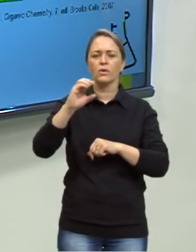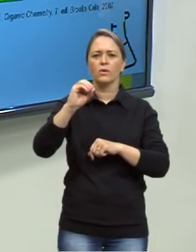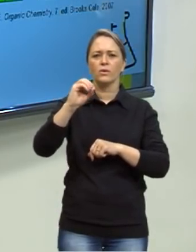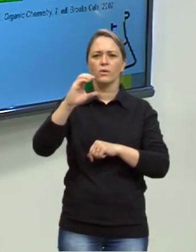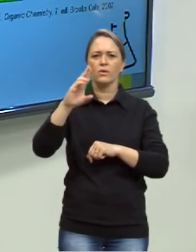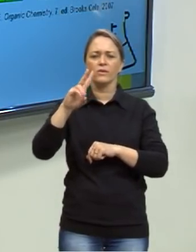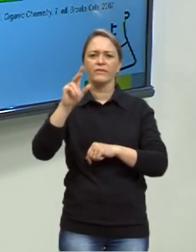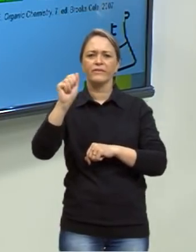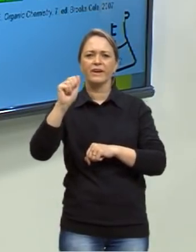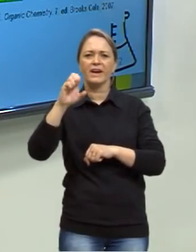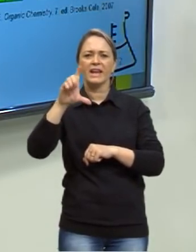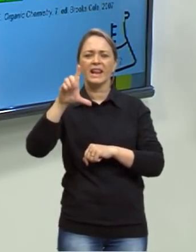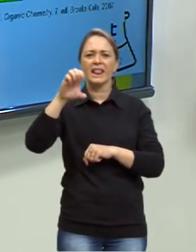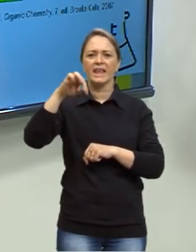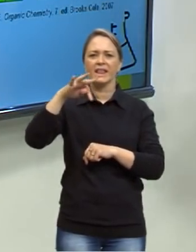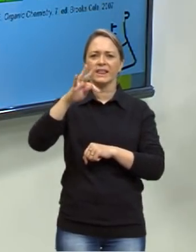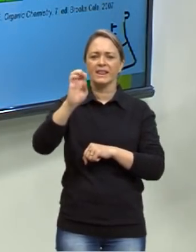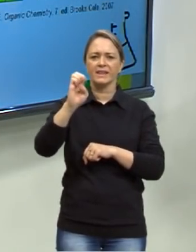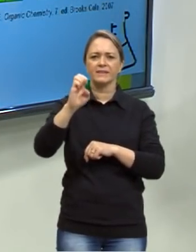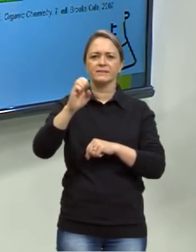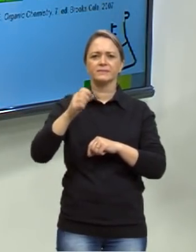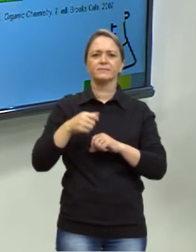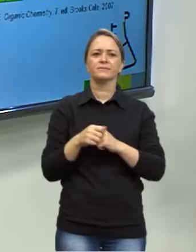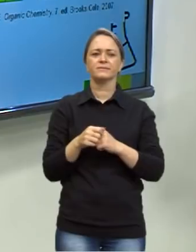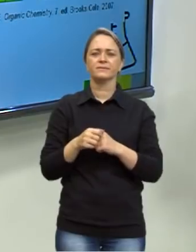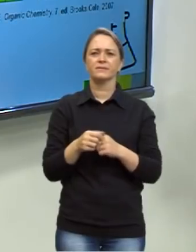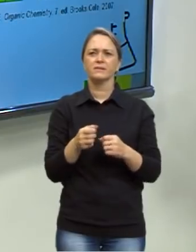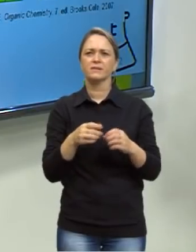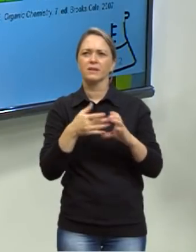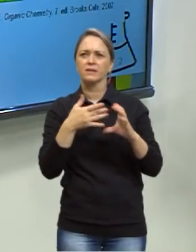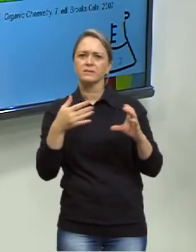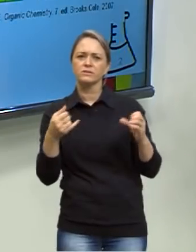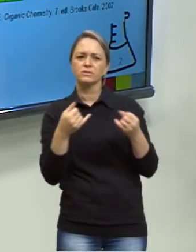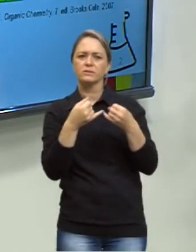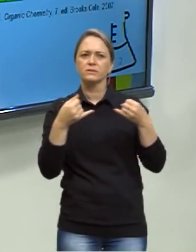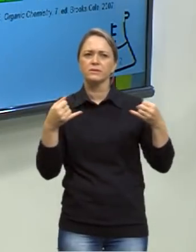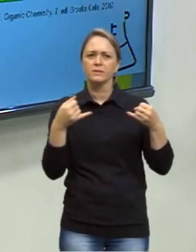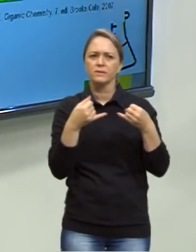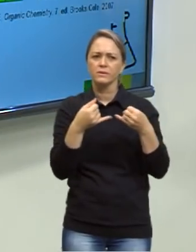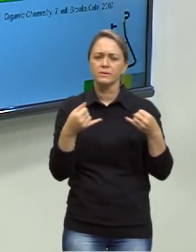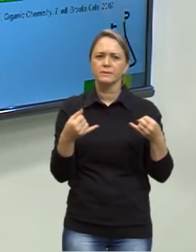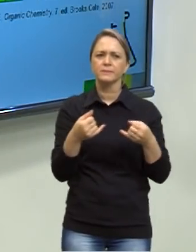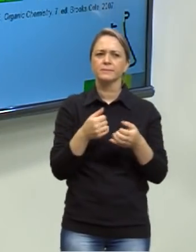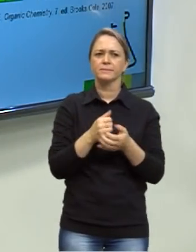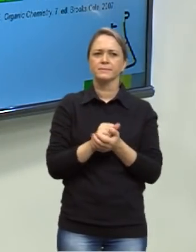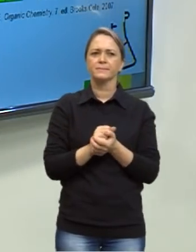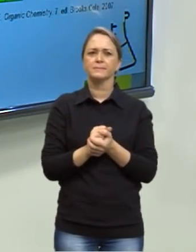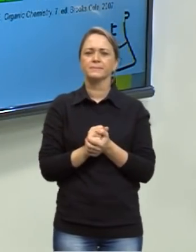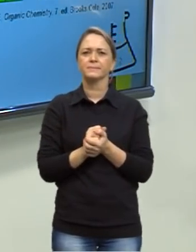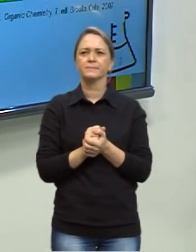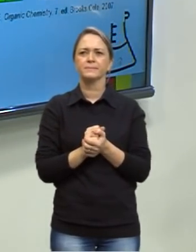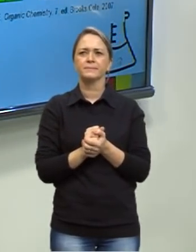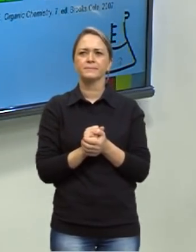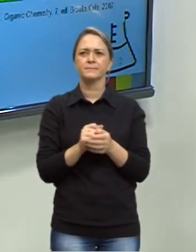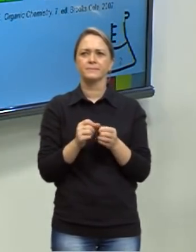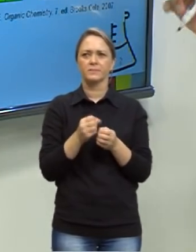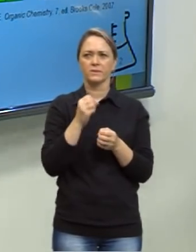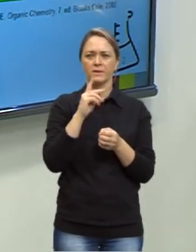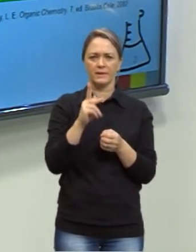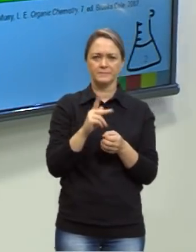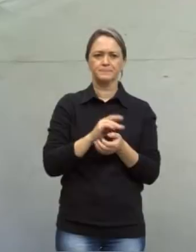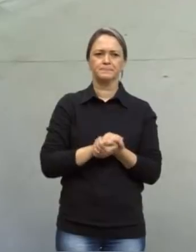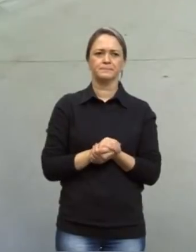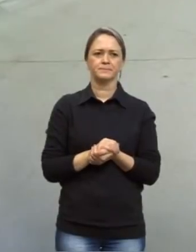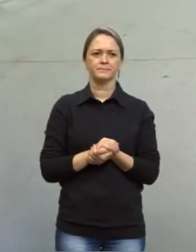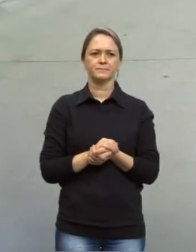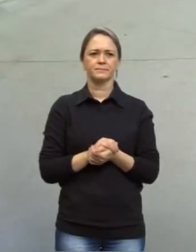eletronegatividade ela começa a ter característica de ligação iônica mas ainda pode ser uma ligação covalente tranquilo